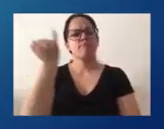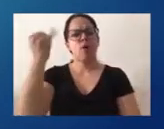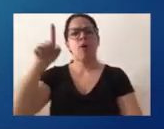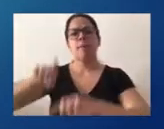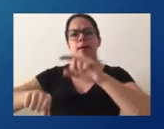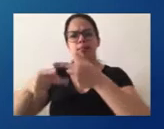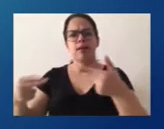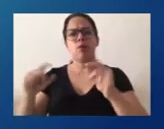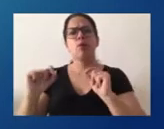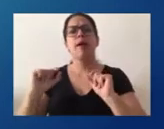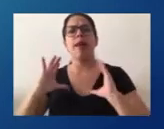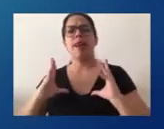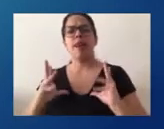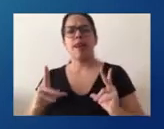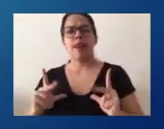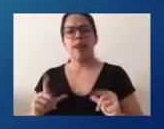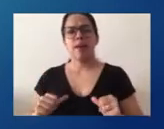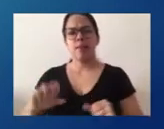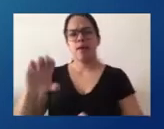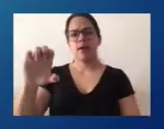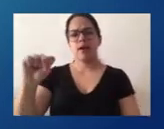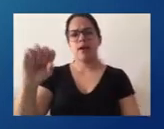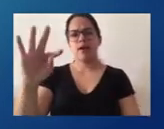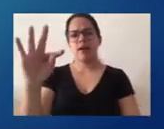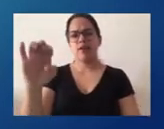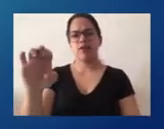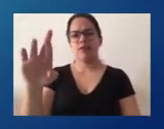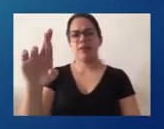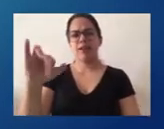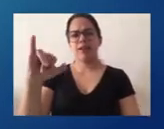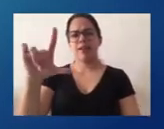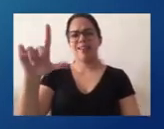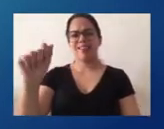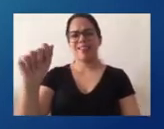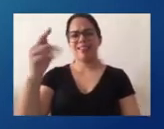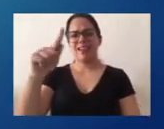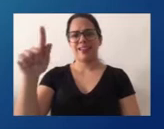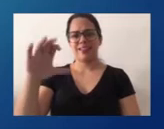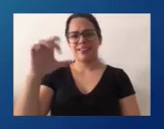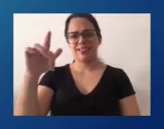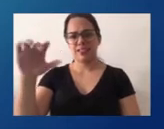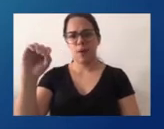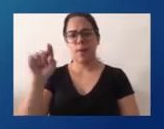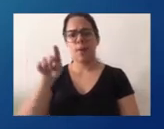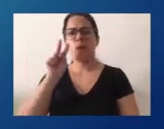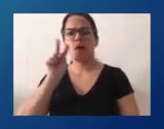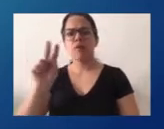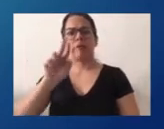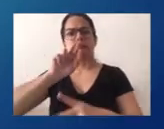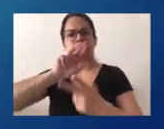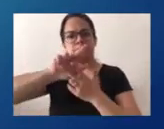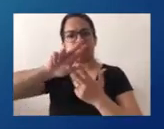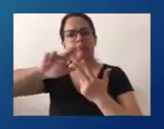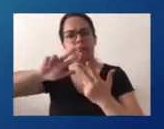muitos laboratórios. Elas são aparelhos importantíssimos para proceder a processos de esterilização. Vocês